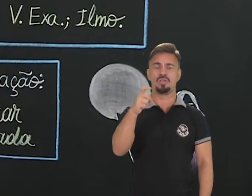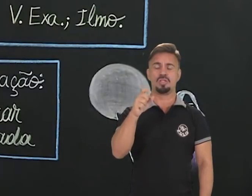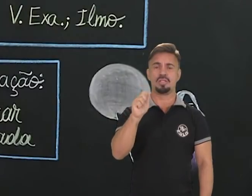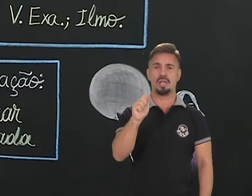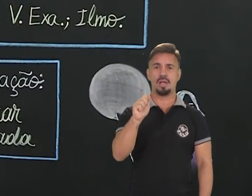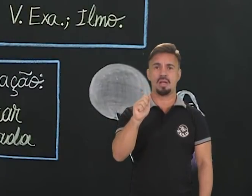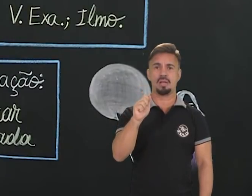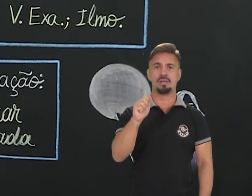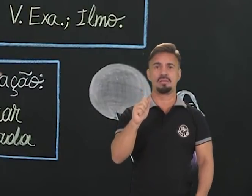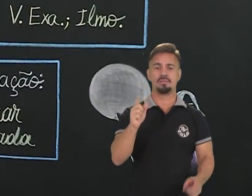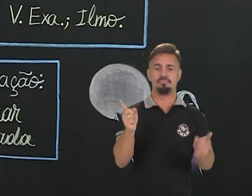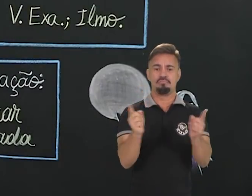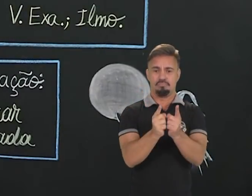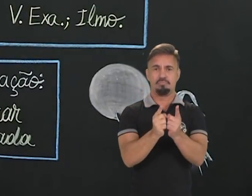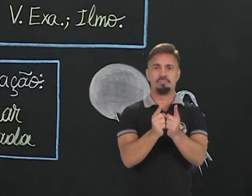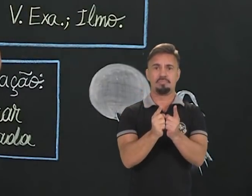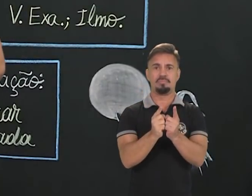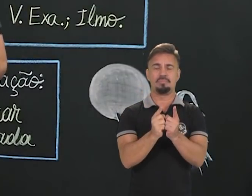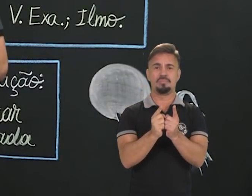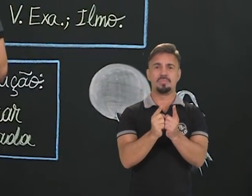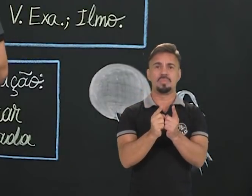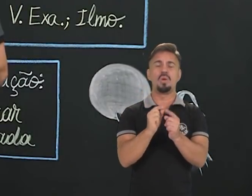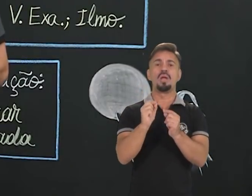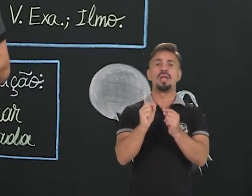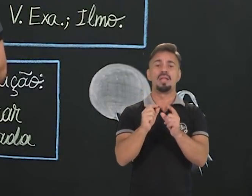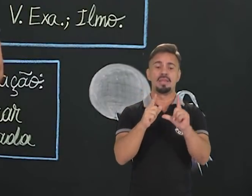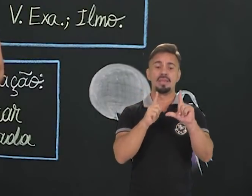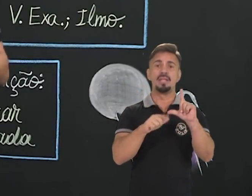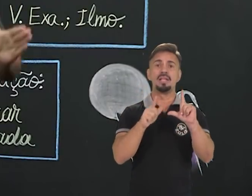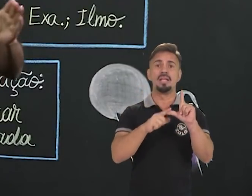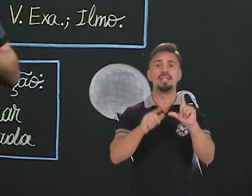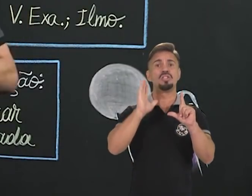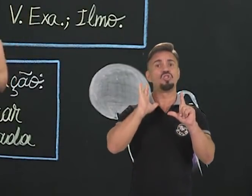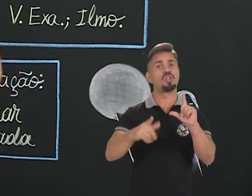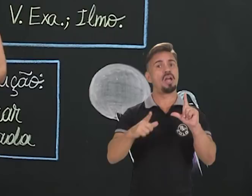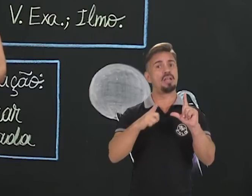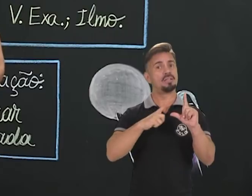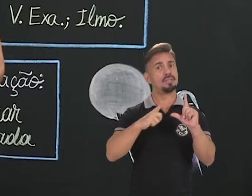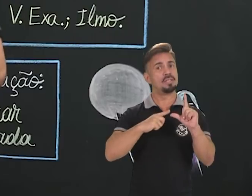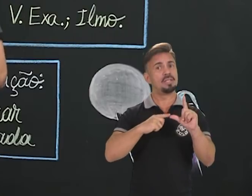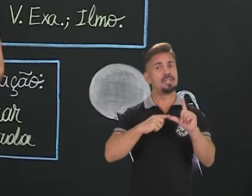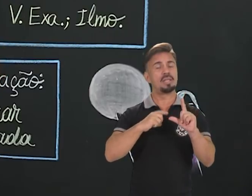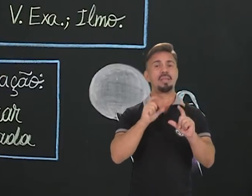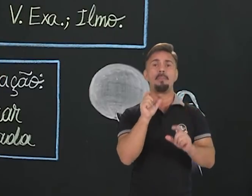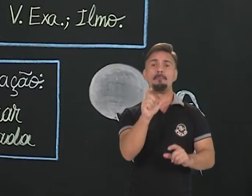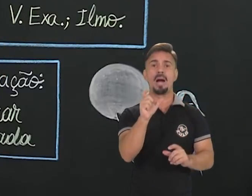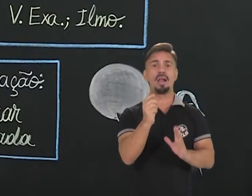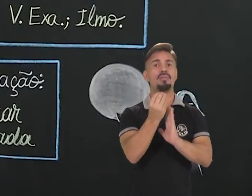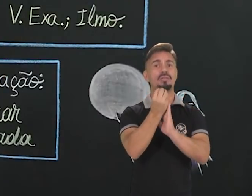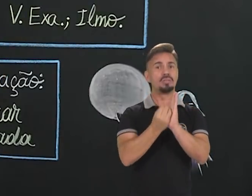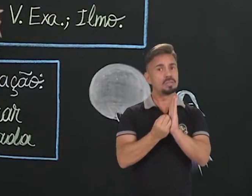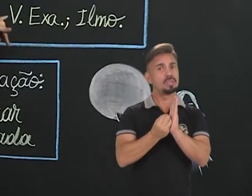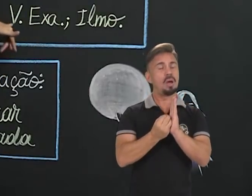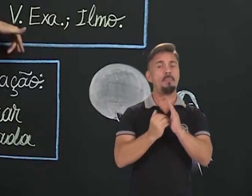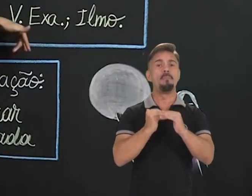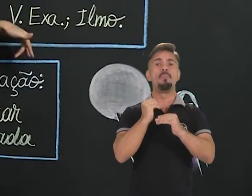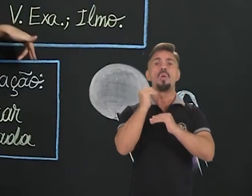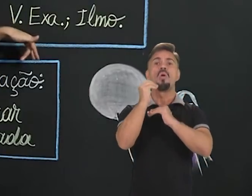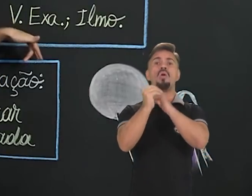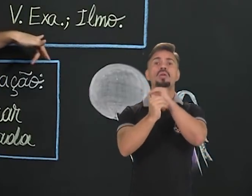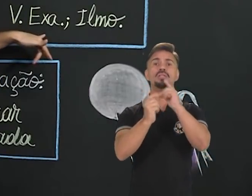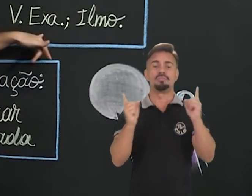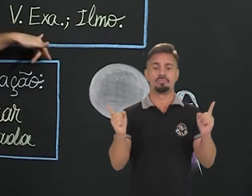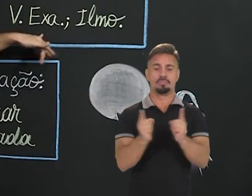essa abreviatura foi formada a partir de letras que já existiam na palavra original. Então a gente chama esse processo